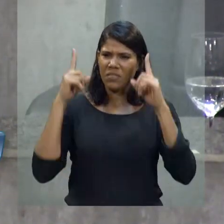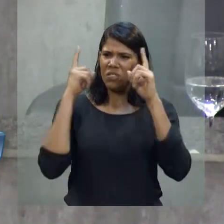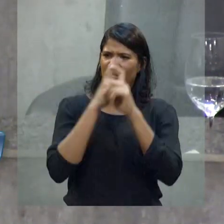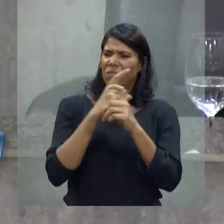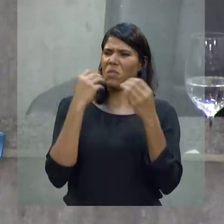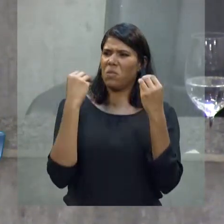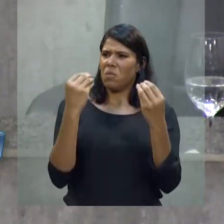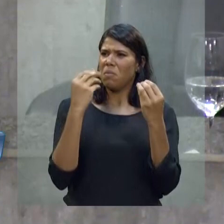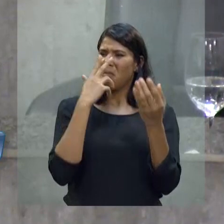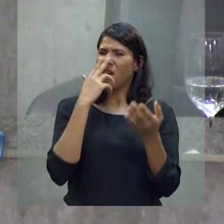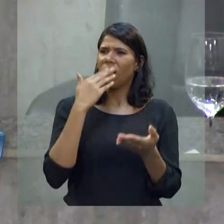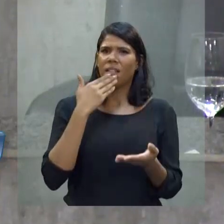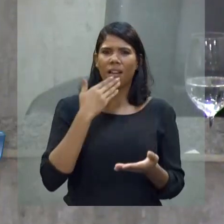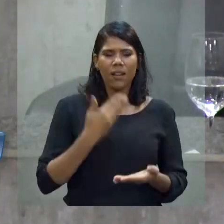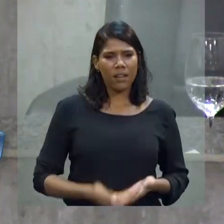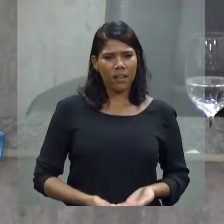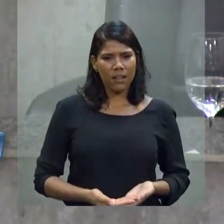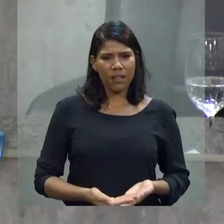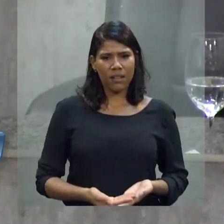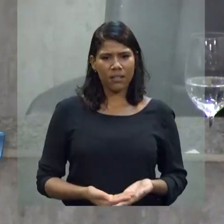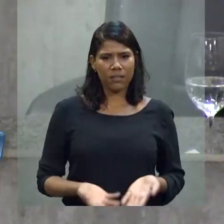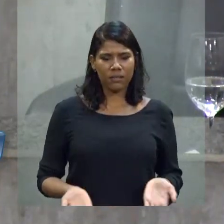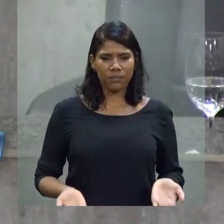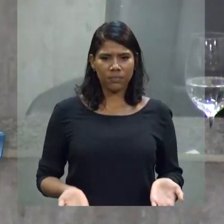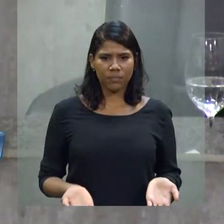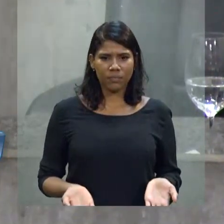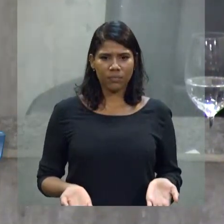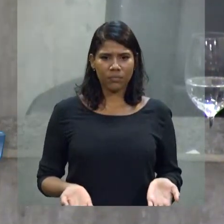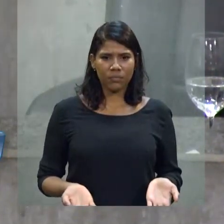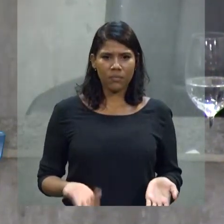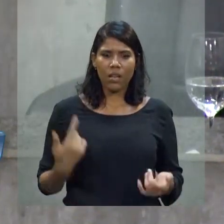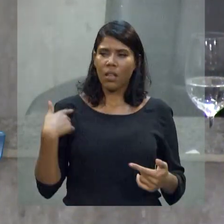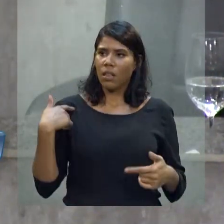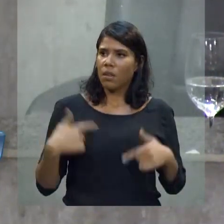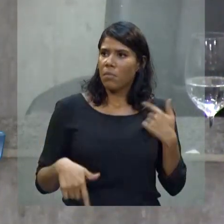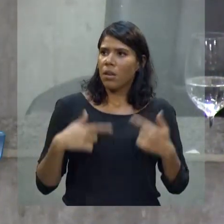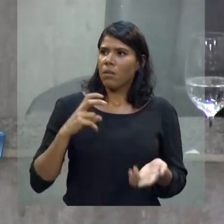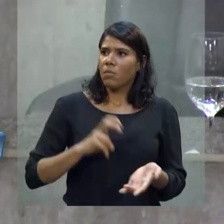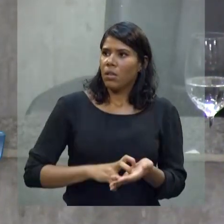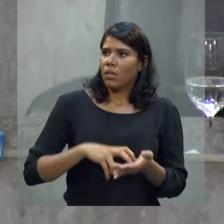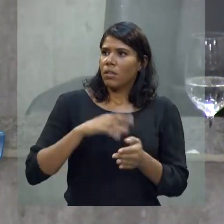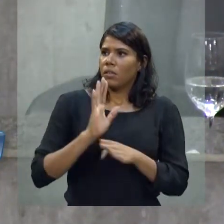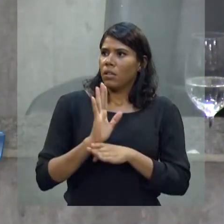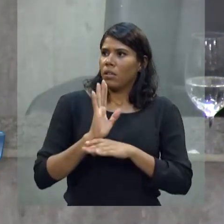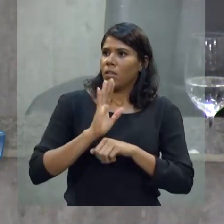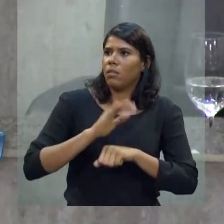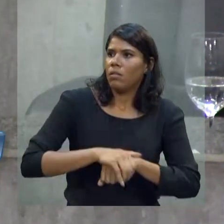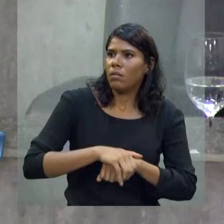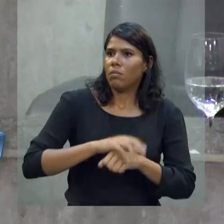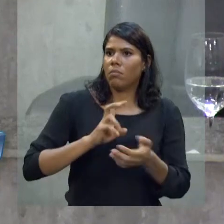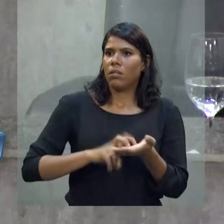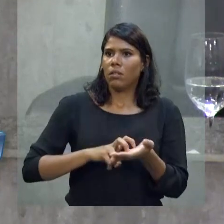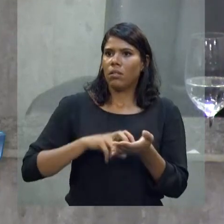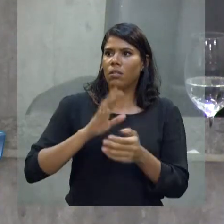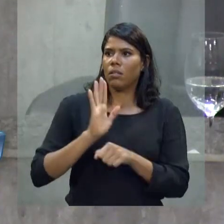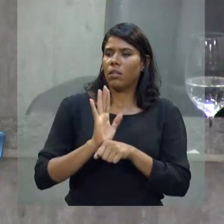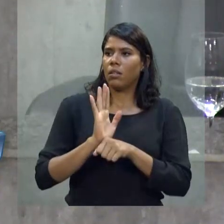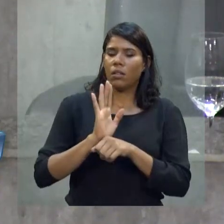compreender isso, muito difícil. Turno e mais turno, e contra turno, o cara já